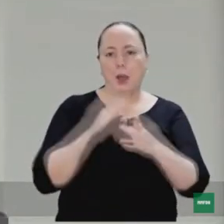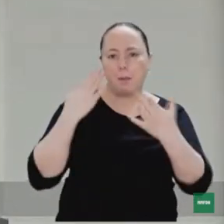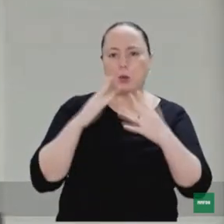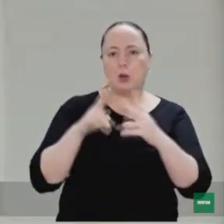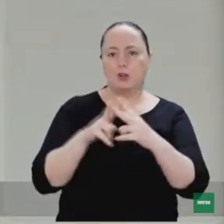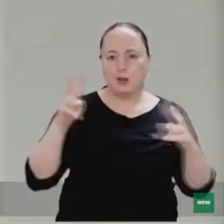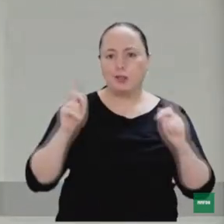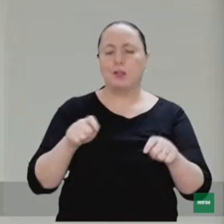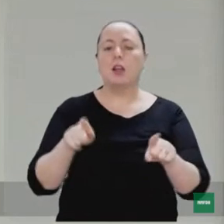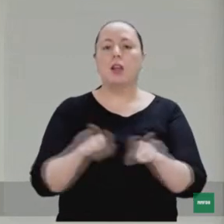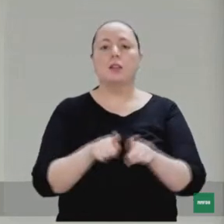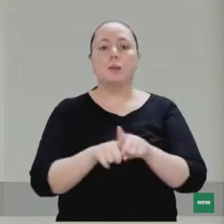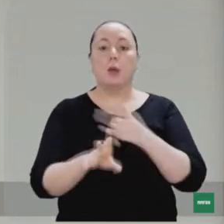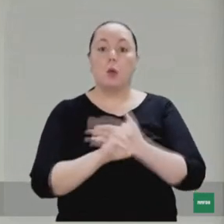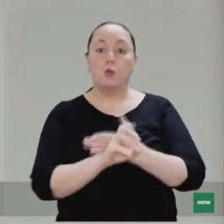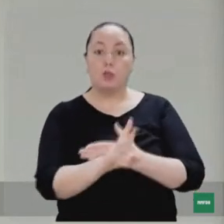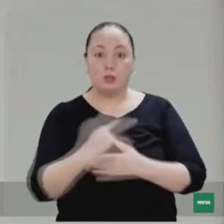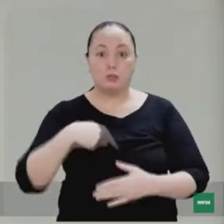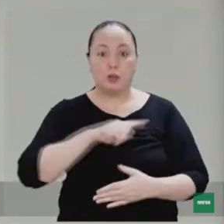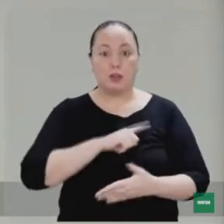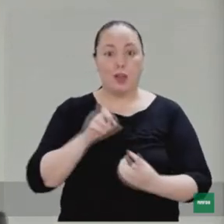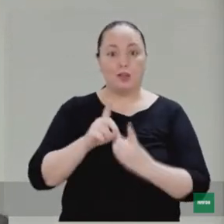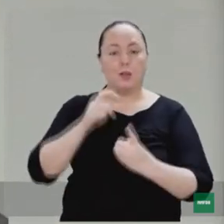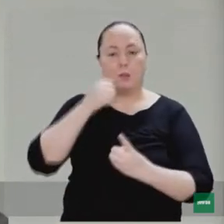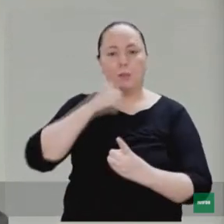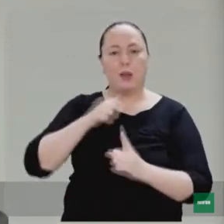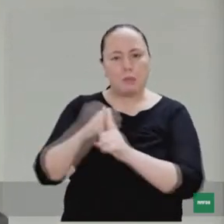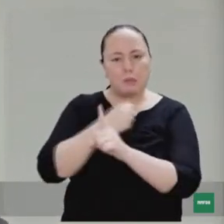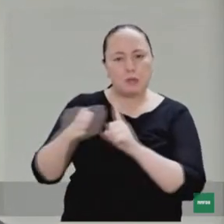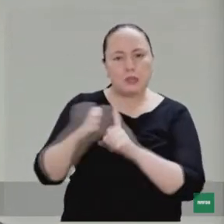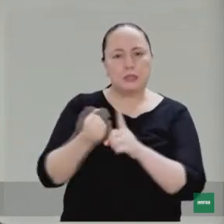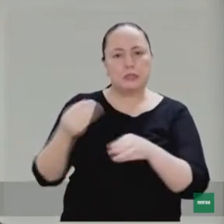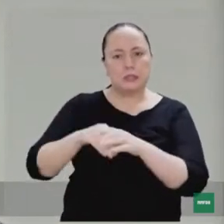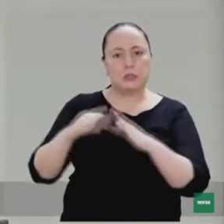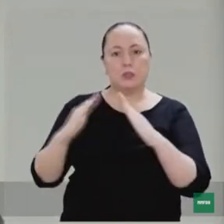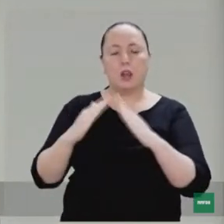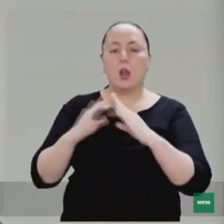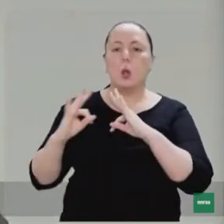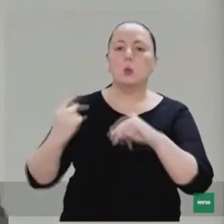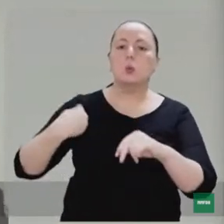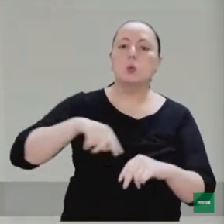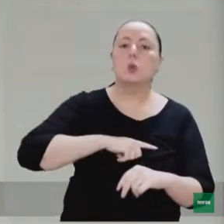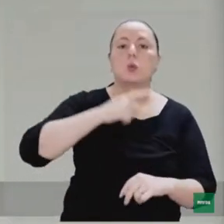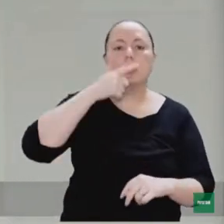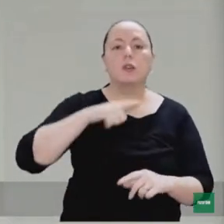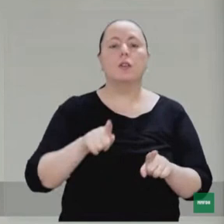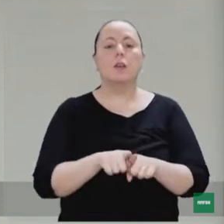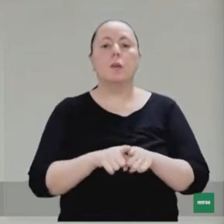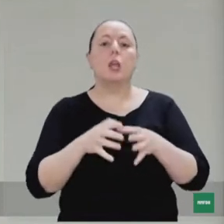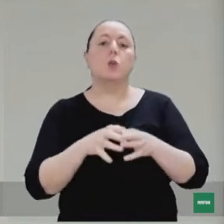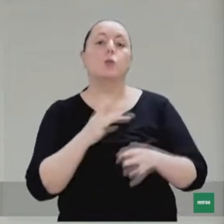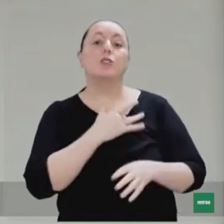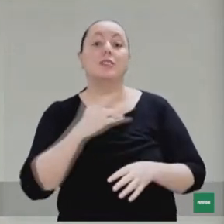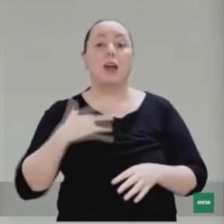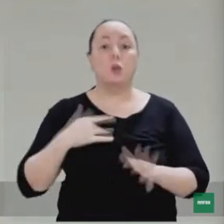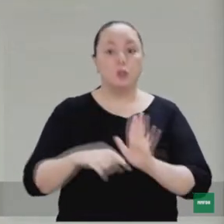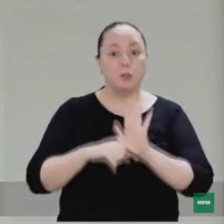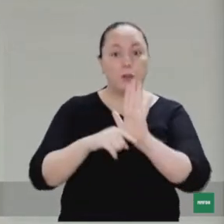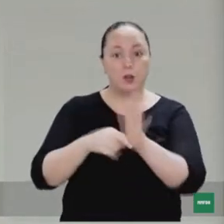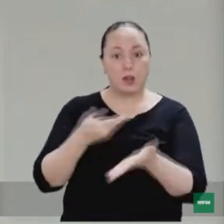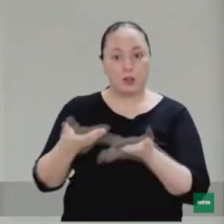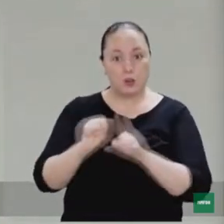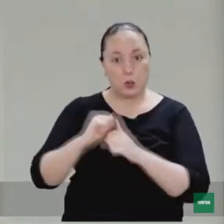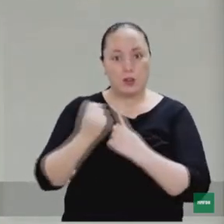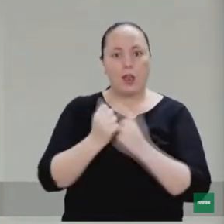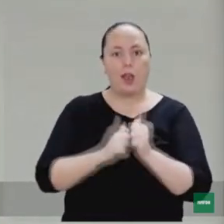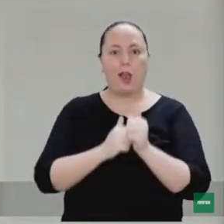psicologia online. Nós intensificamos o canal de ouvidoria para atender nossas mulheres vítimas de violência doméstica. Todo o nosso time de saúde,